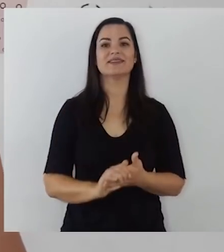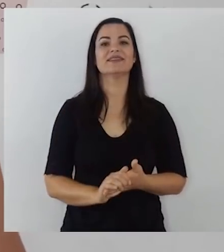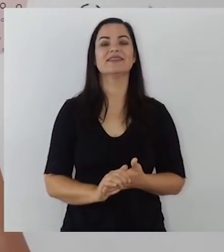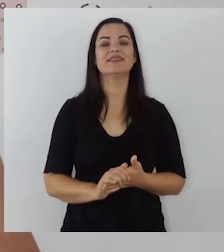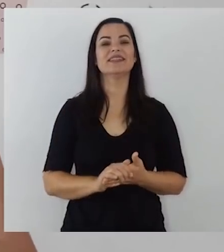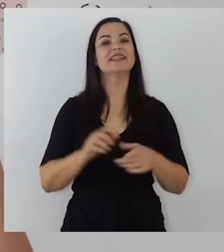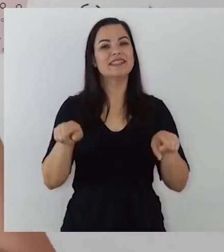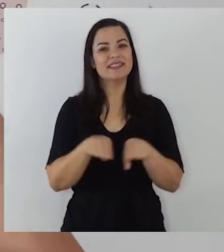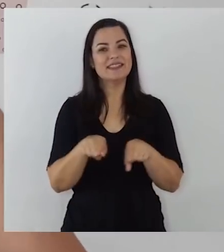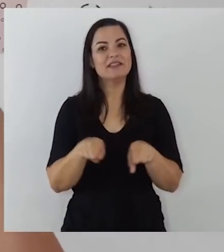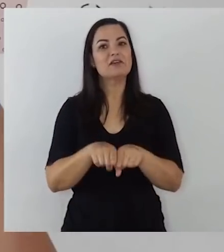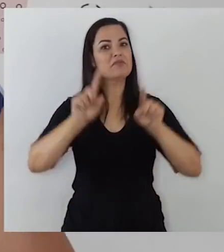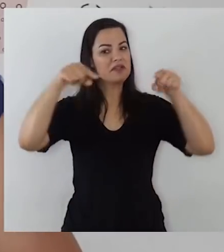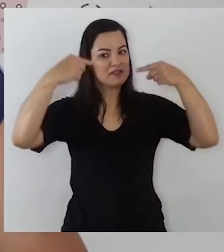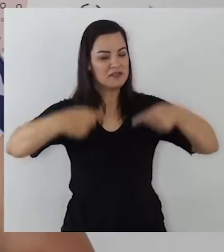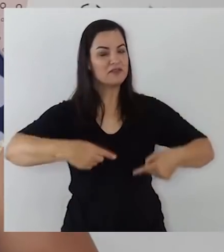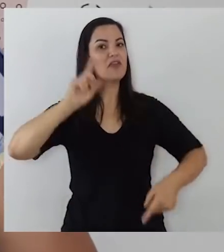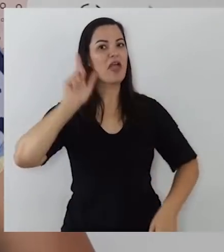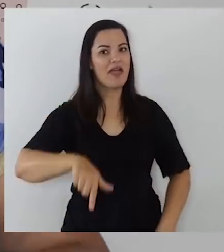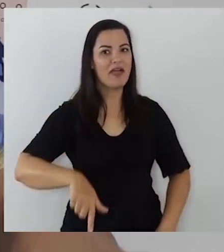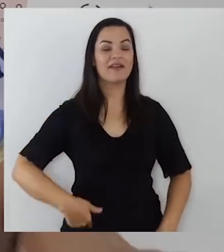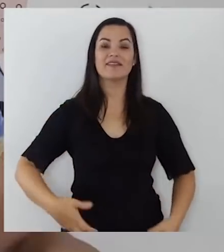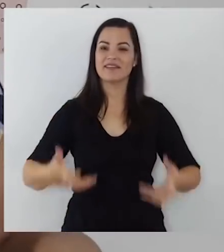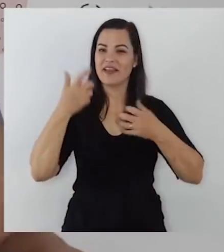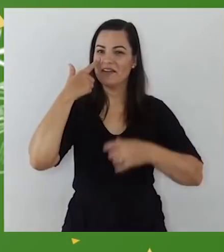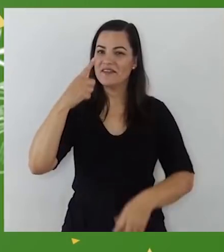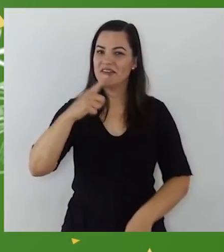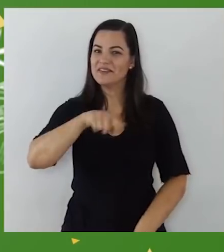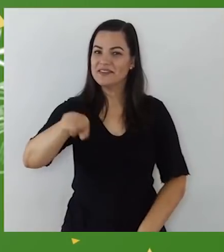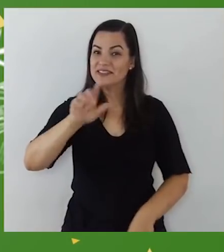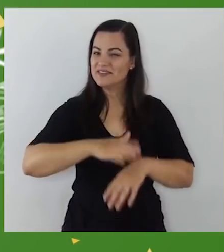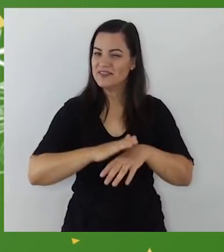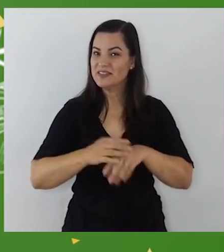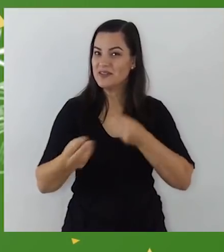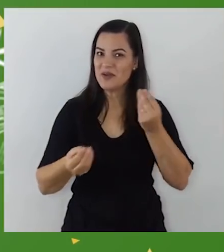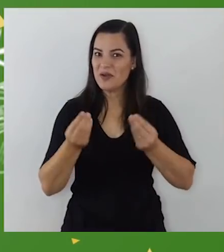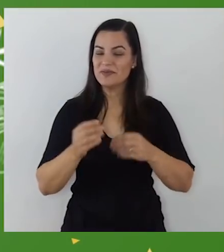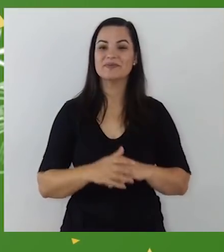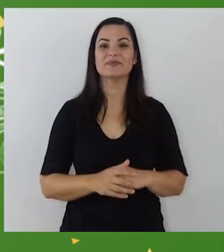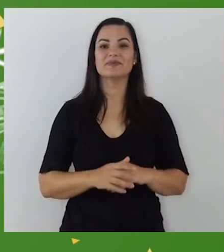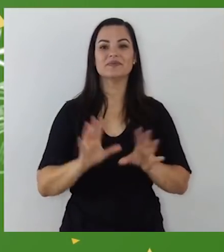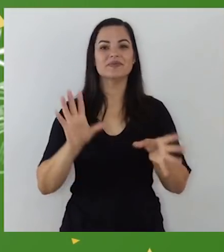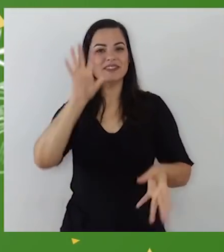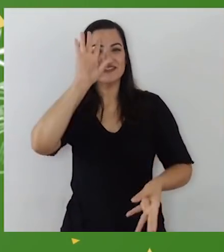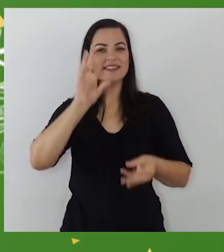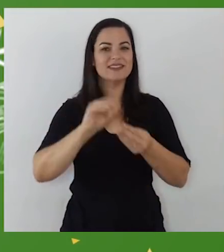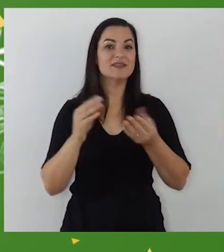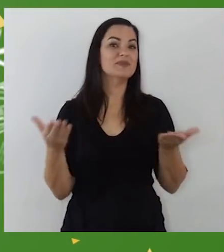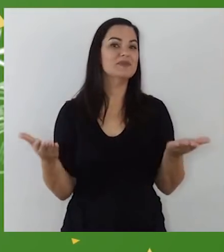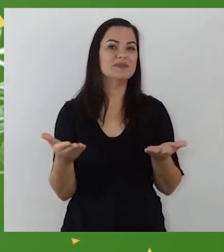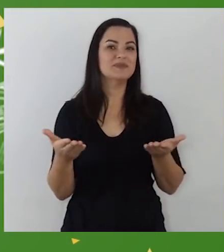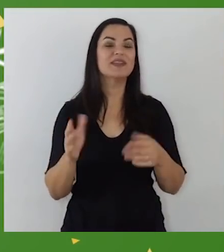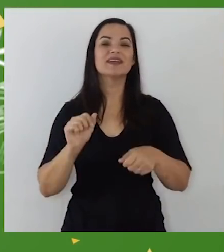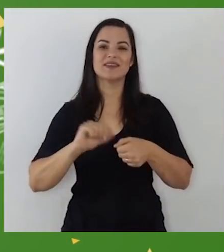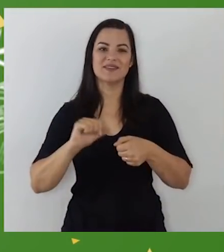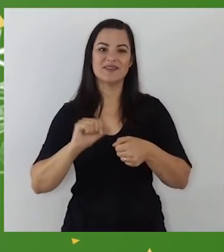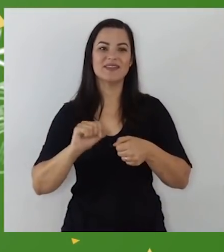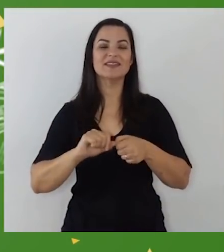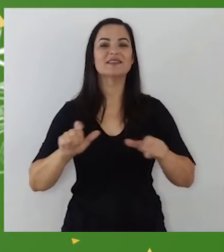para vocês. Esse tá bem desafiador. Eu quero só ver o que vocês vão aprontar por aí. Então, a minha síntese de